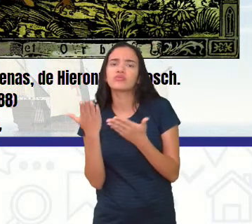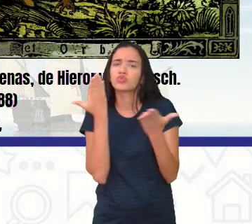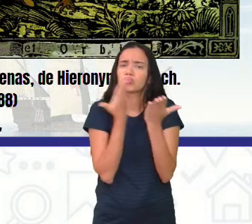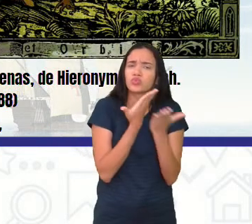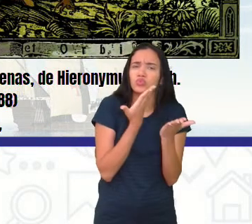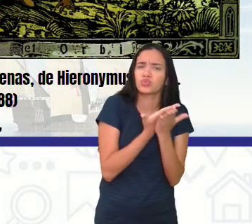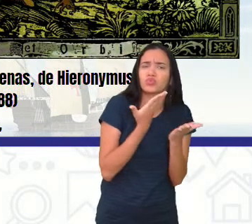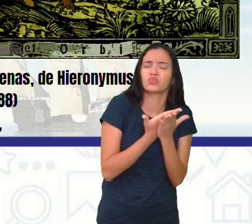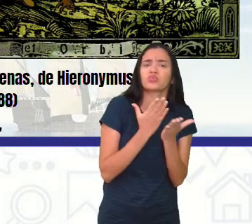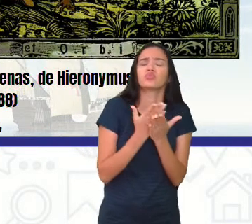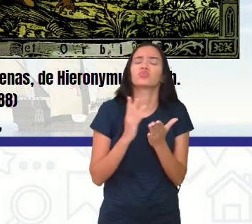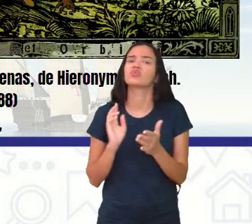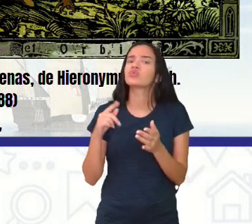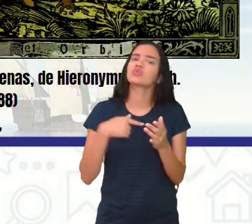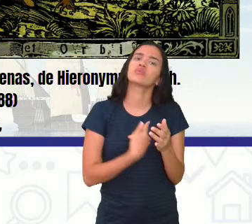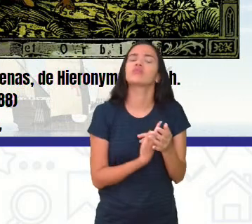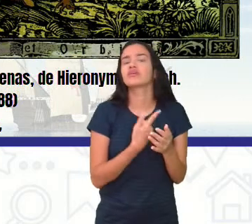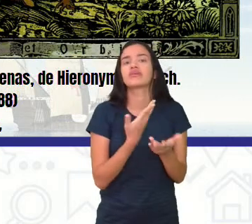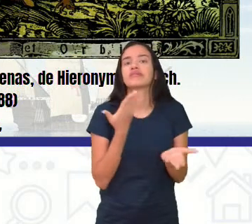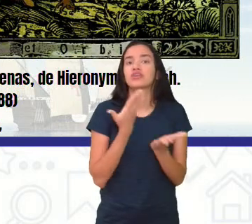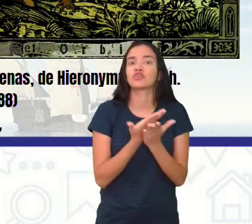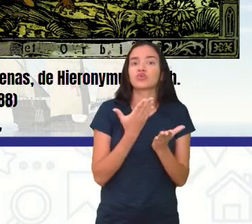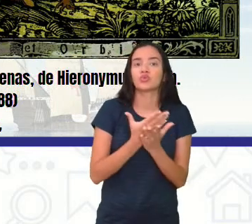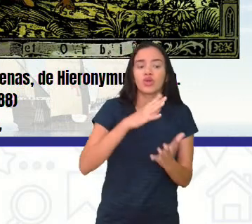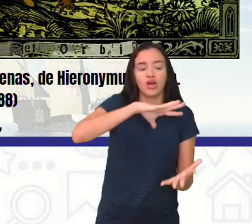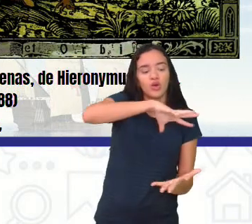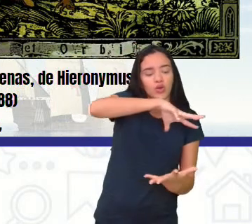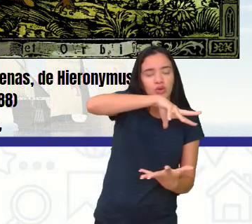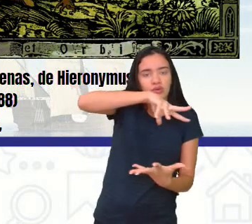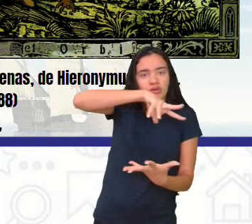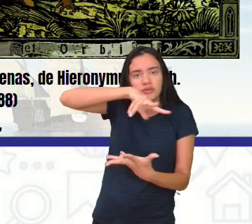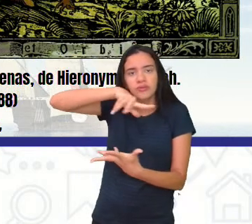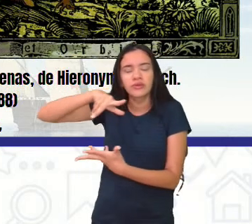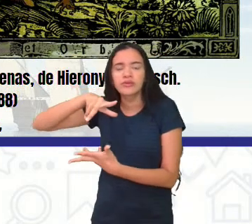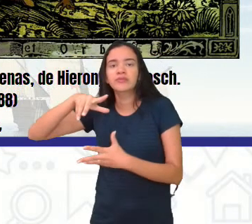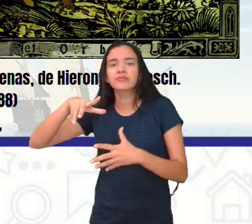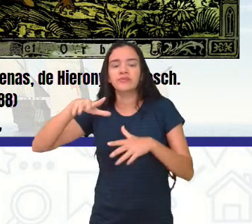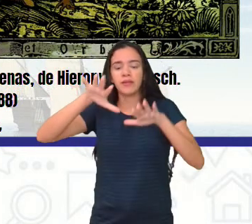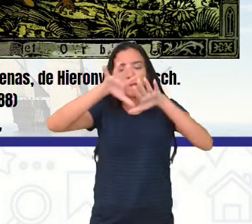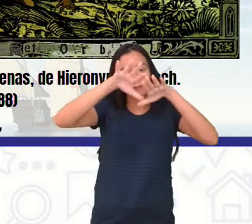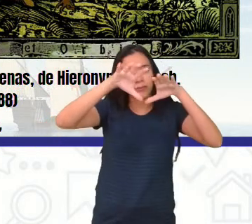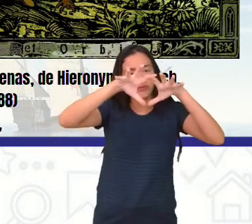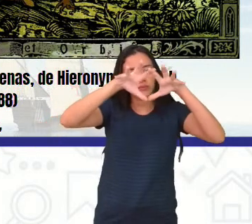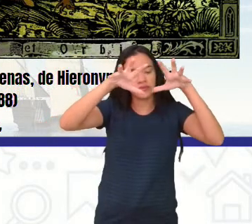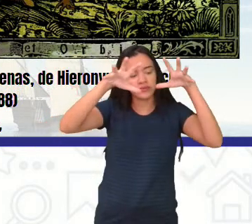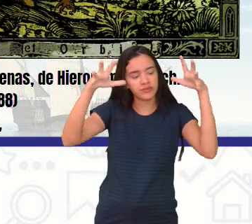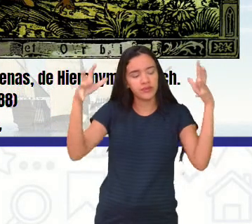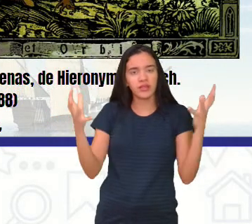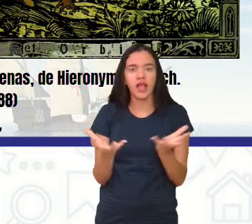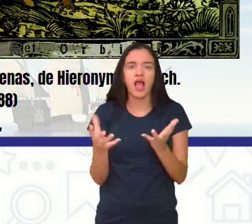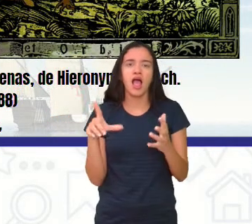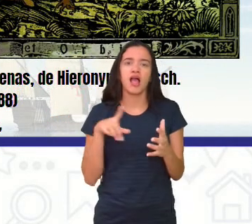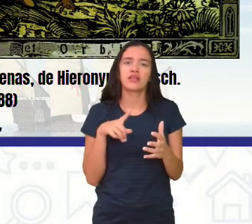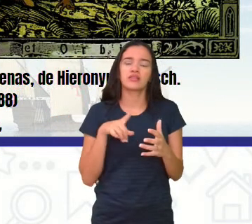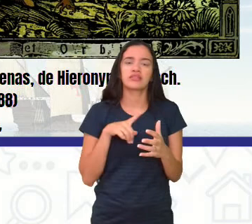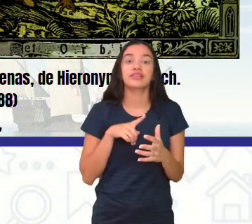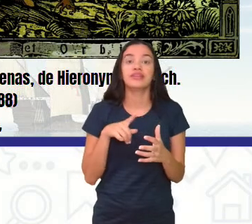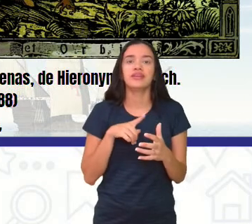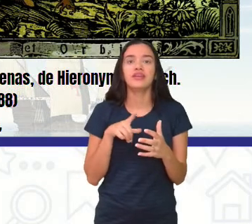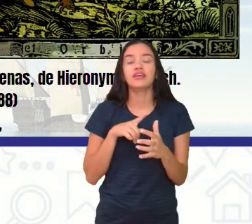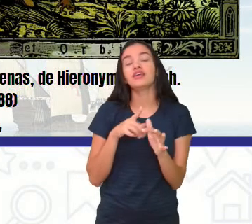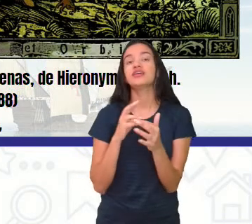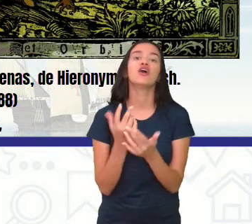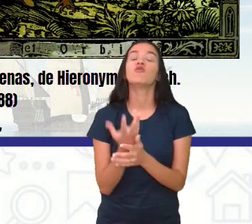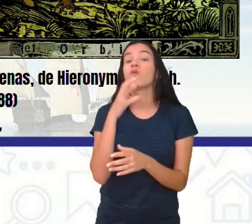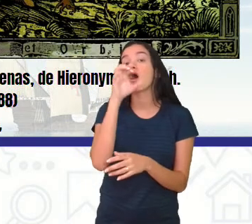estudo, quando a gente vai trabalhar o formato da Terra, a gente aprende, né, que a Terra ela tem um formato, né, semelhante a uma